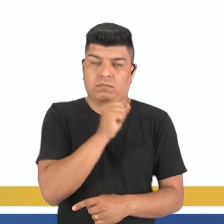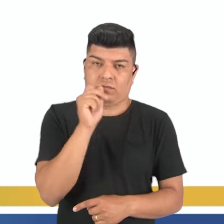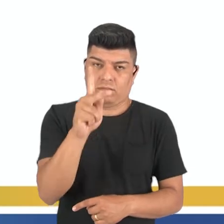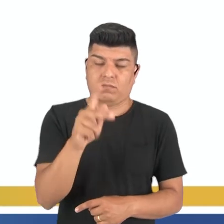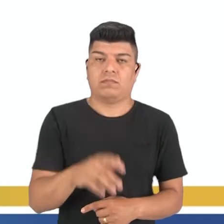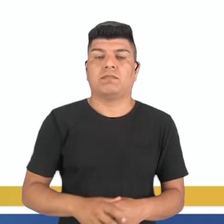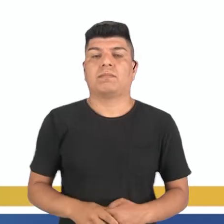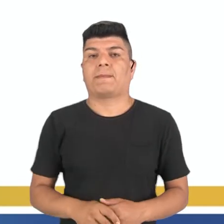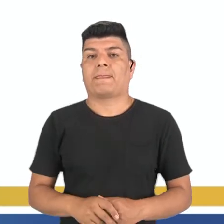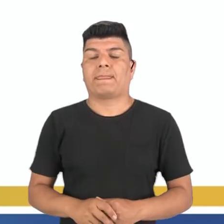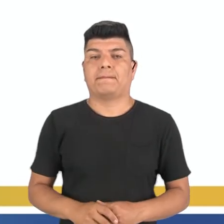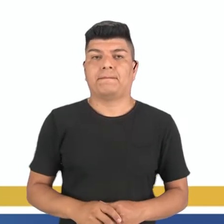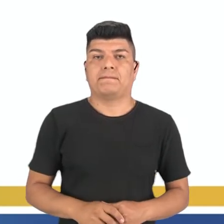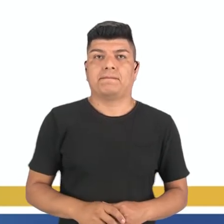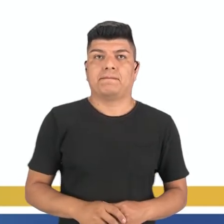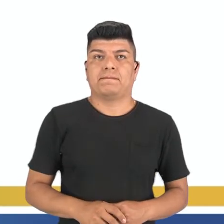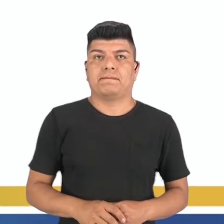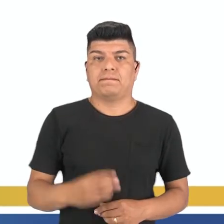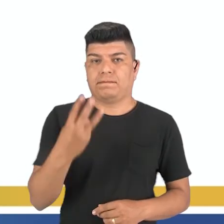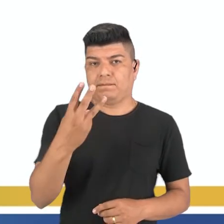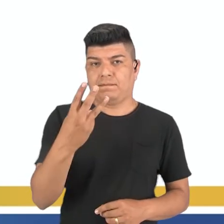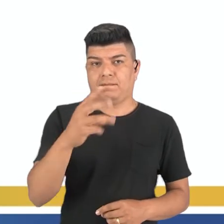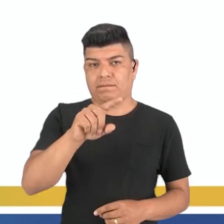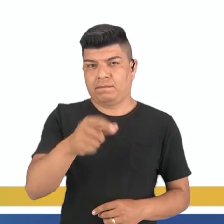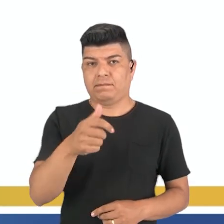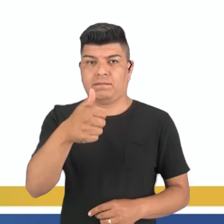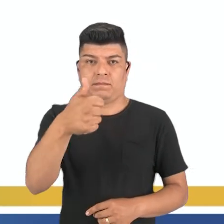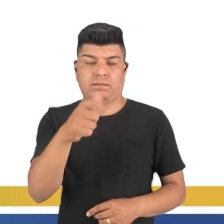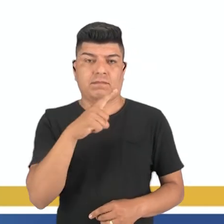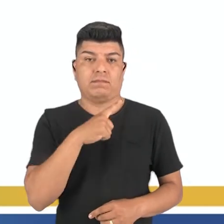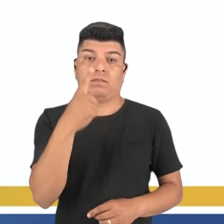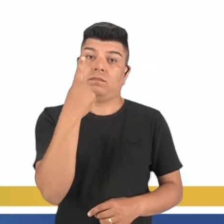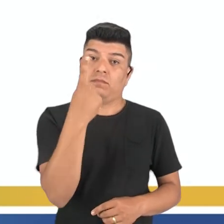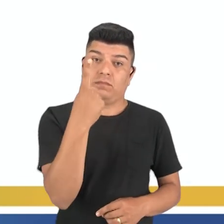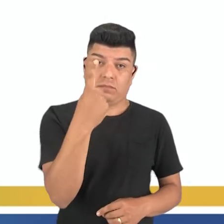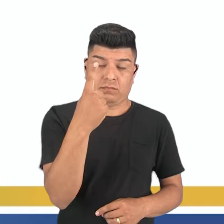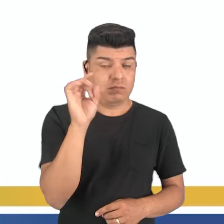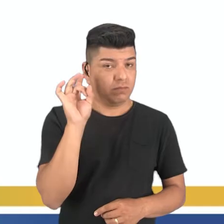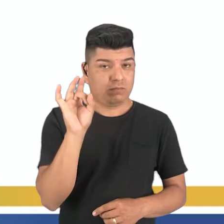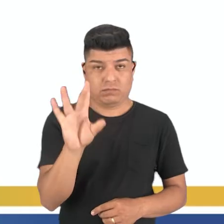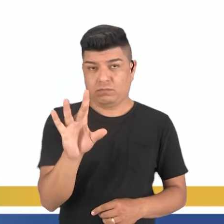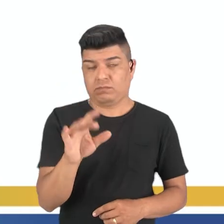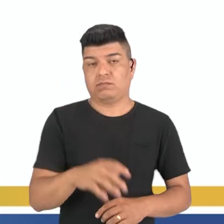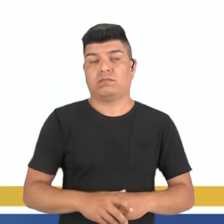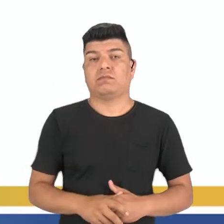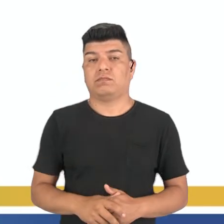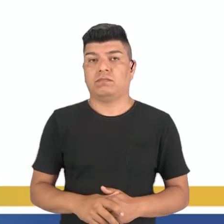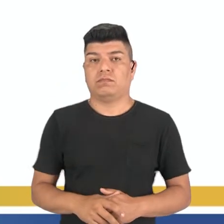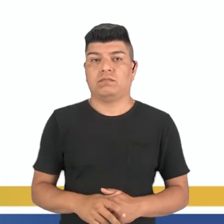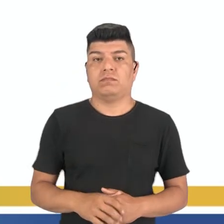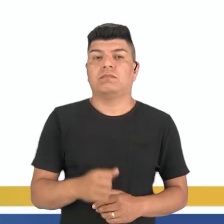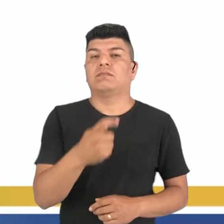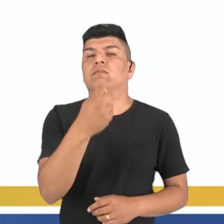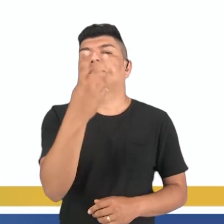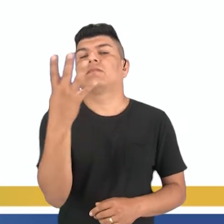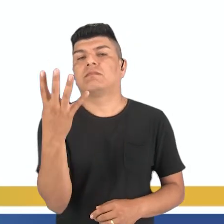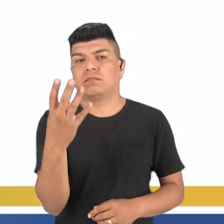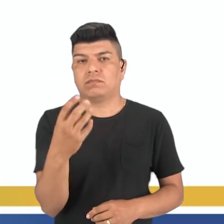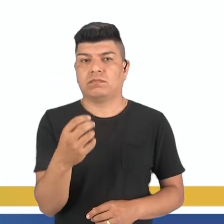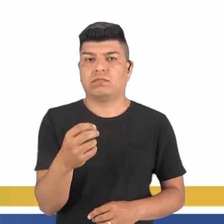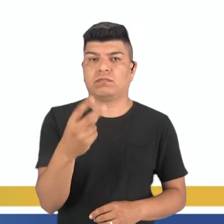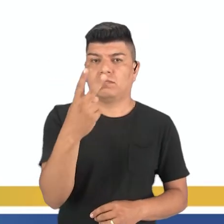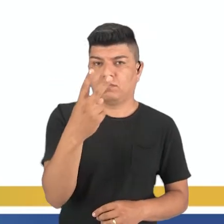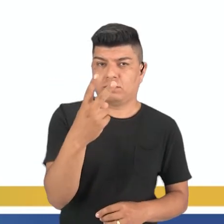ok? Duas casas decimais. E o 3,1 tem uma casa decimal. Então, agora a gente vai contar essas casas.